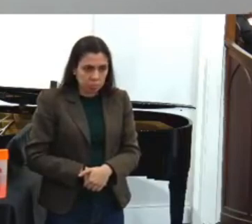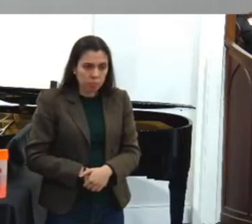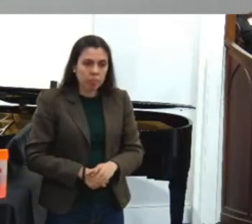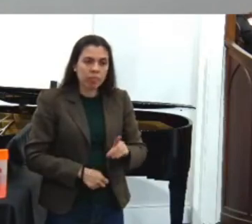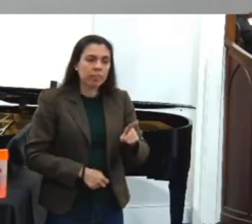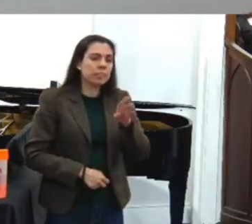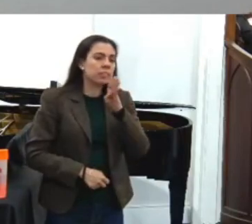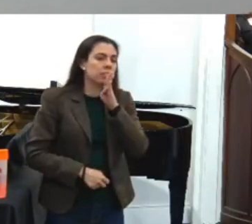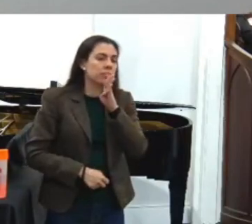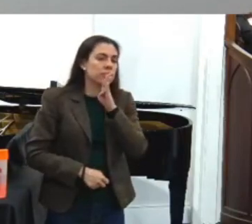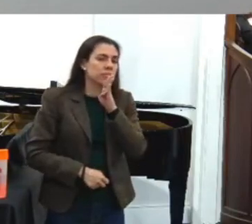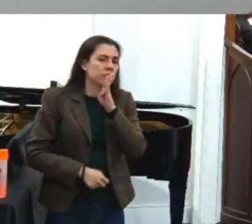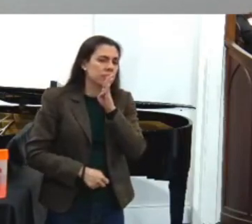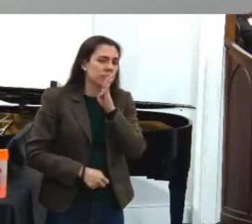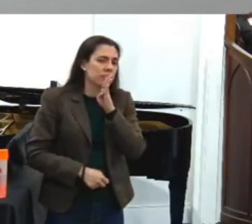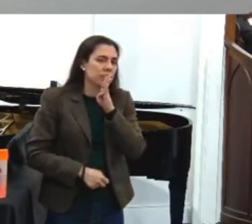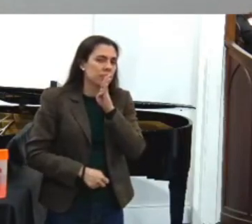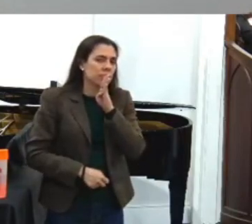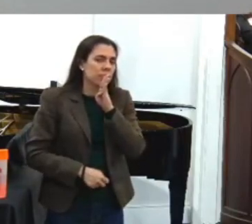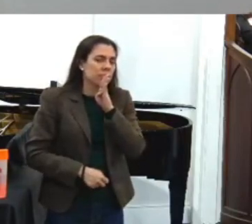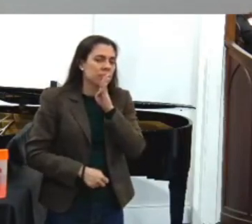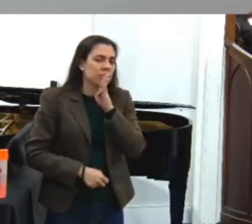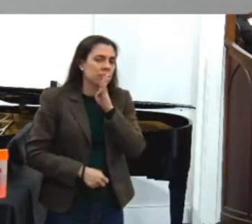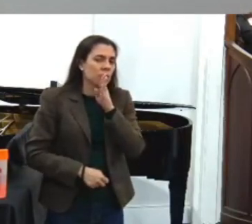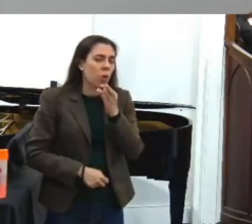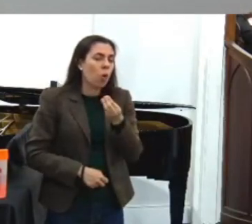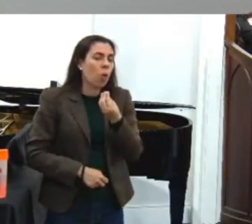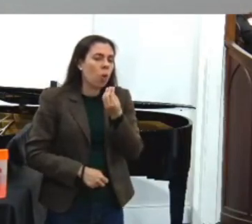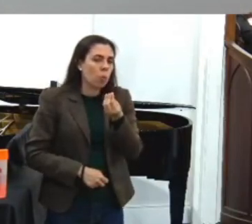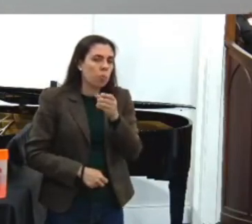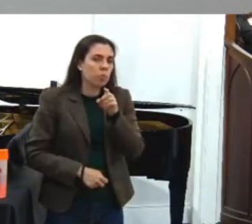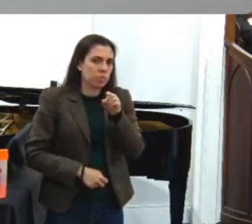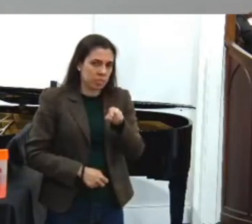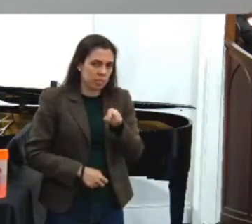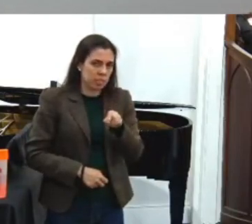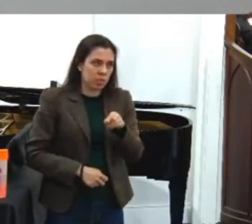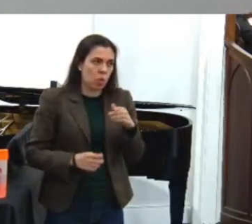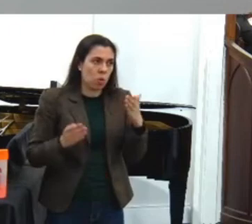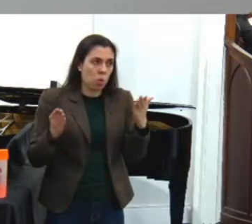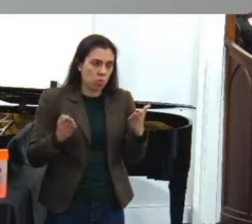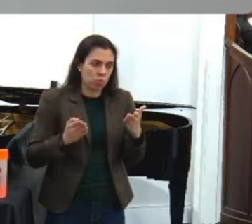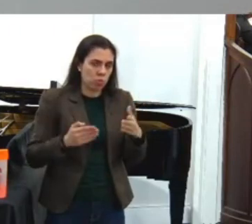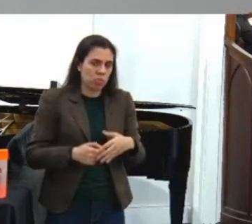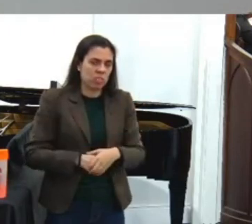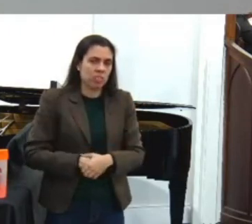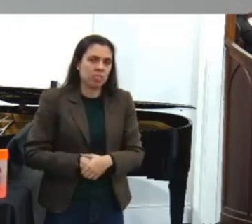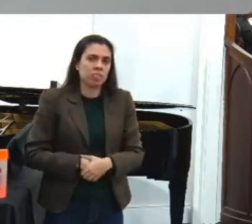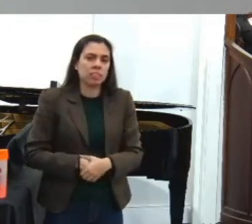Deus conhece o estado espiritual da tua vida,